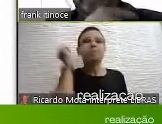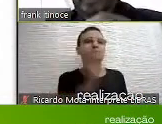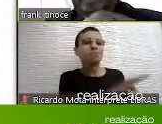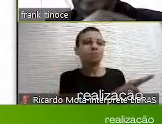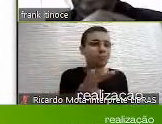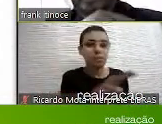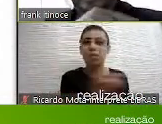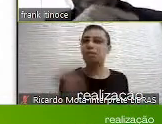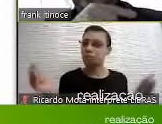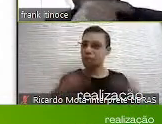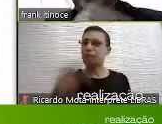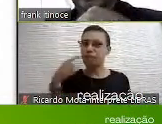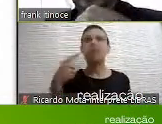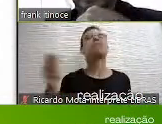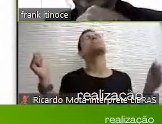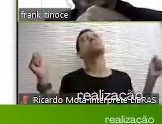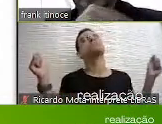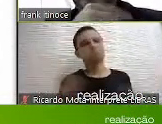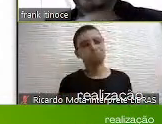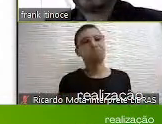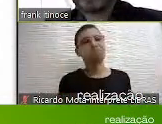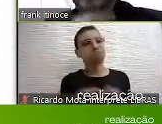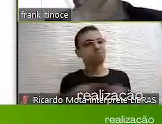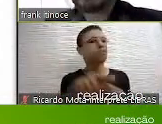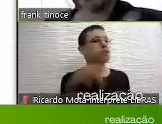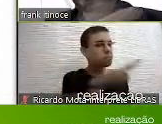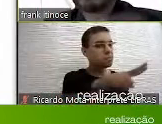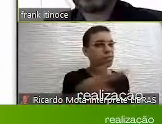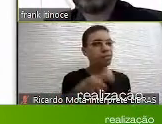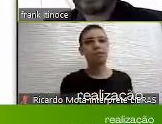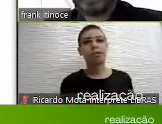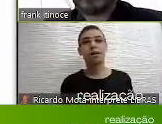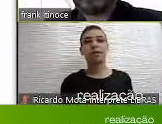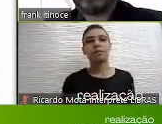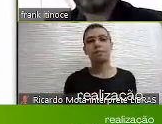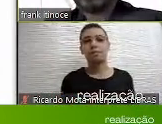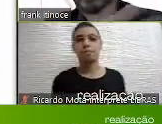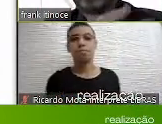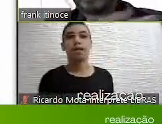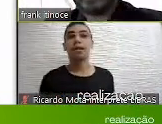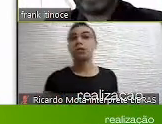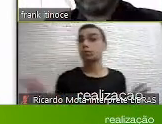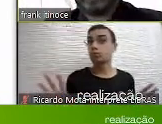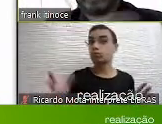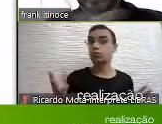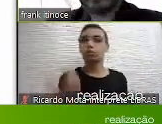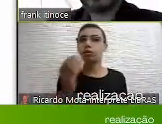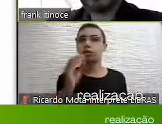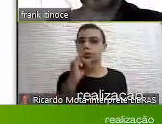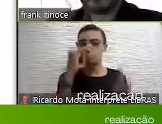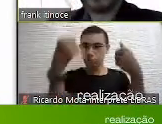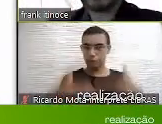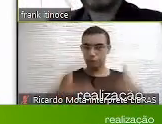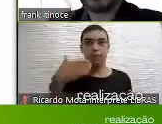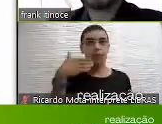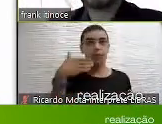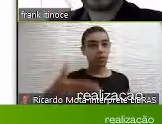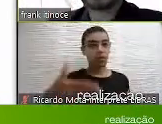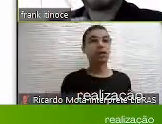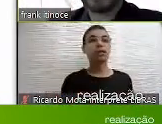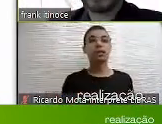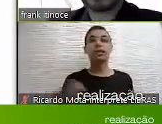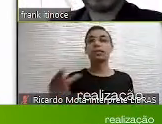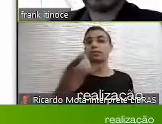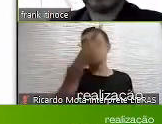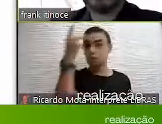Tudo que eu tinha falado até agora era sobre vistorias provocadas pelo proprietário ou pelo responsável técnico. Ô, bombeiro, vem aqui no meu prédio ver